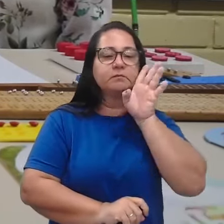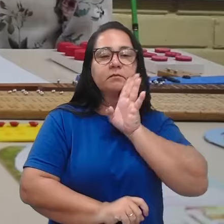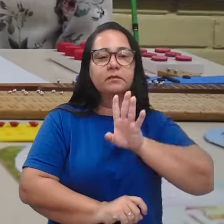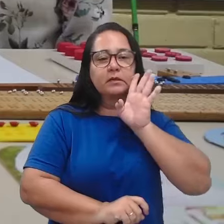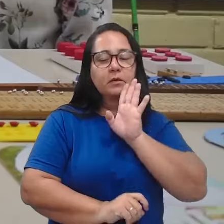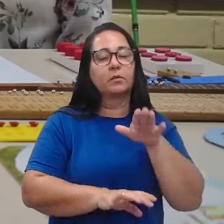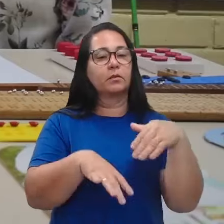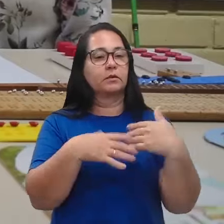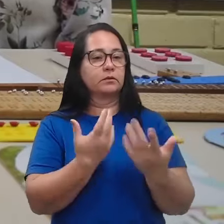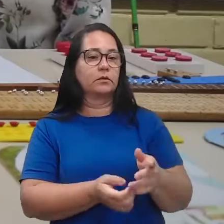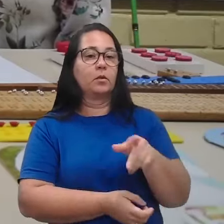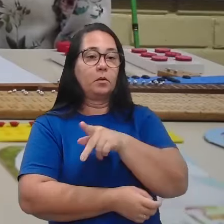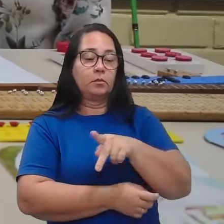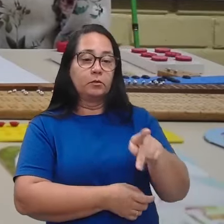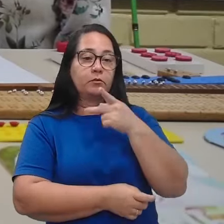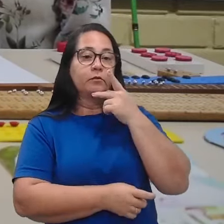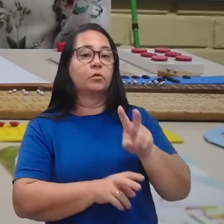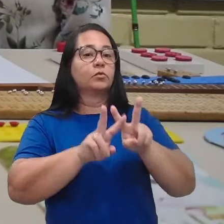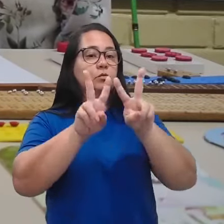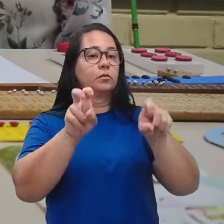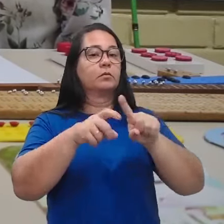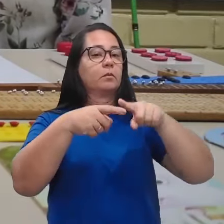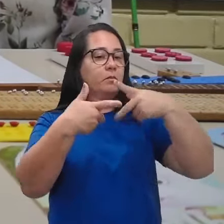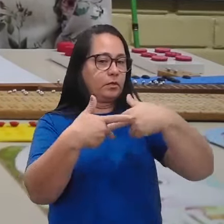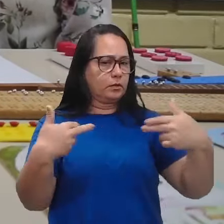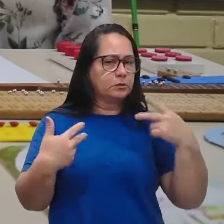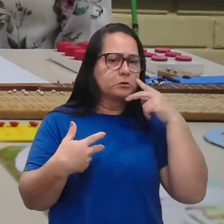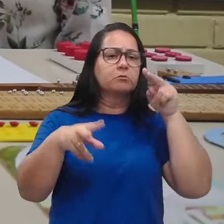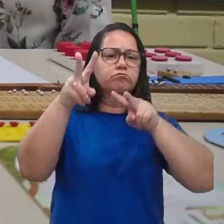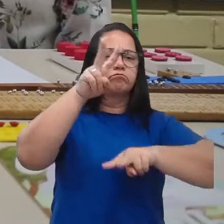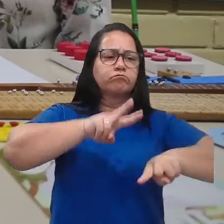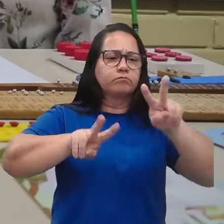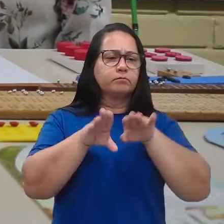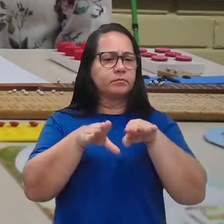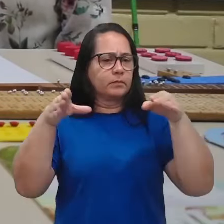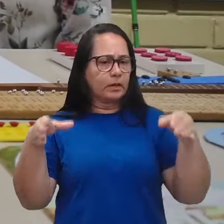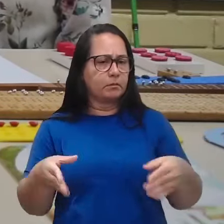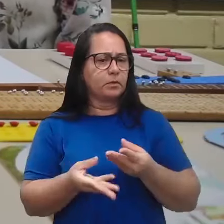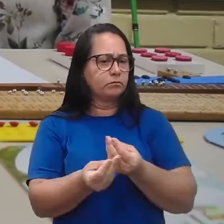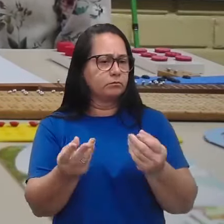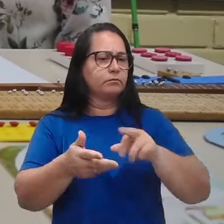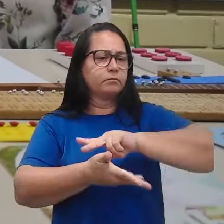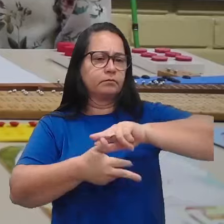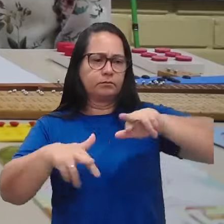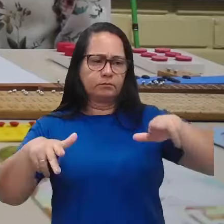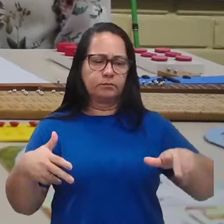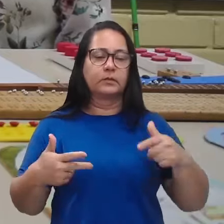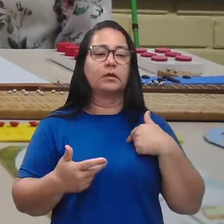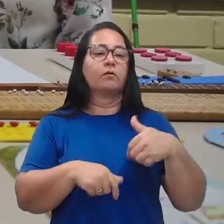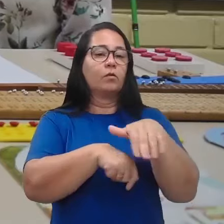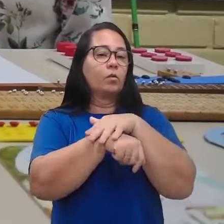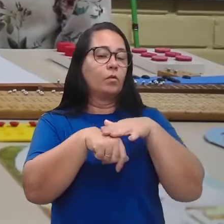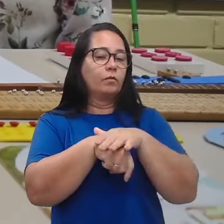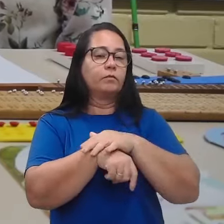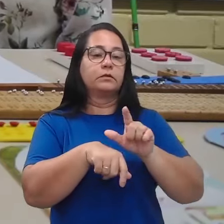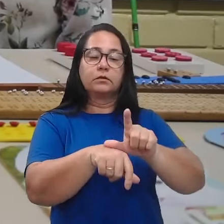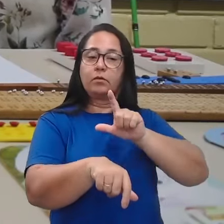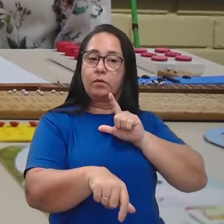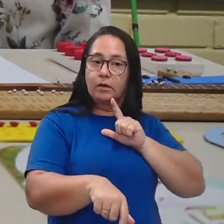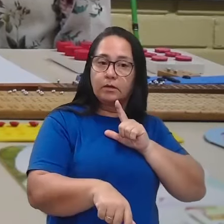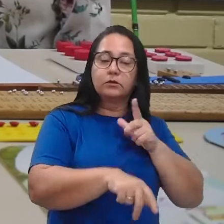a professora Ivana falou sobre materiais, você ainda deve estar observando aí, estudante, aqui uma série de materiais, a gente estava conversando um pouquinho aqui antes da